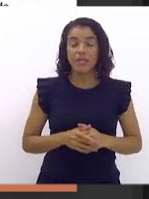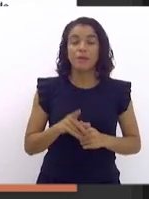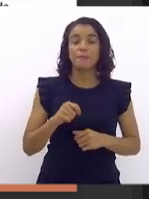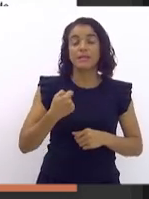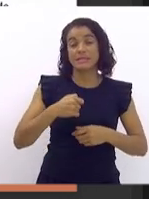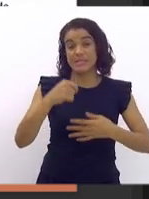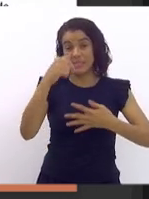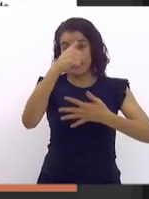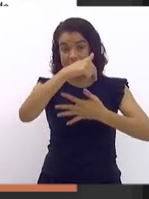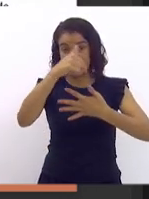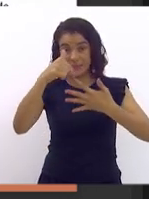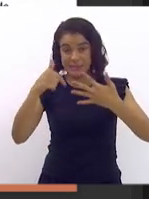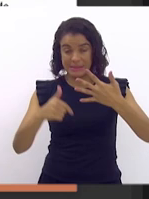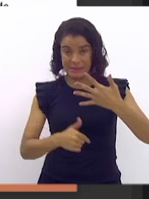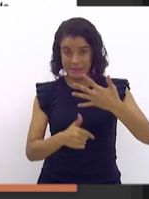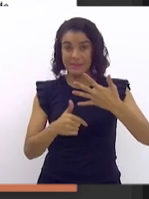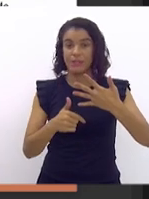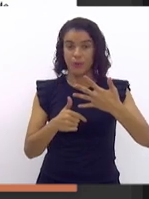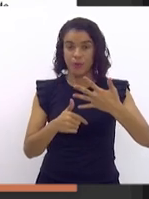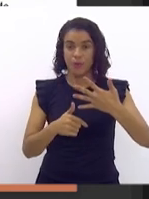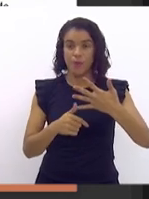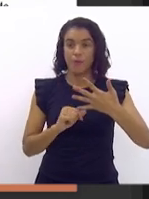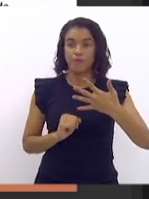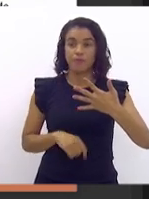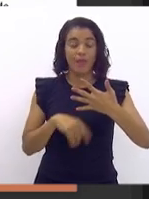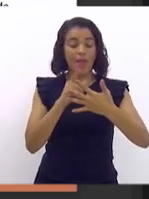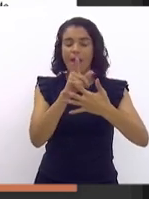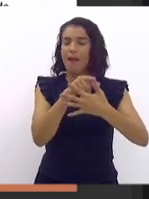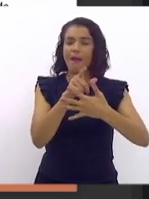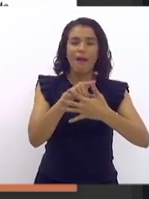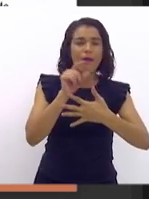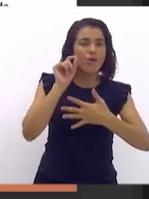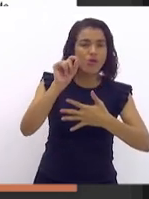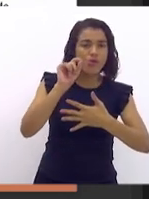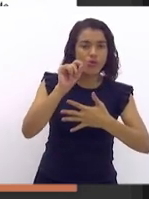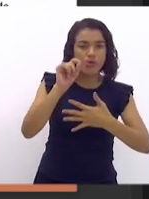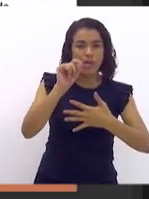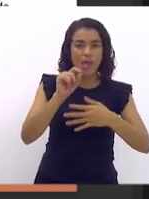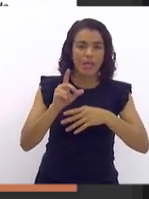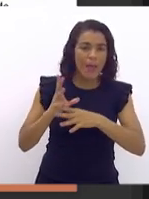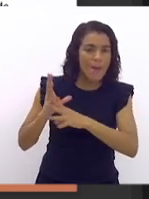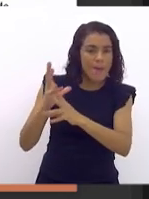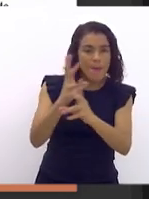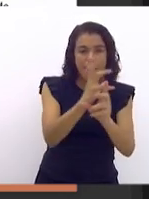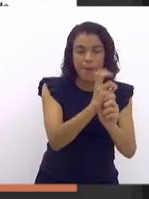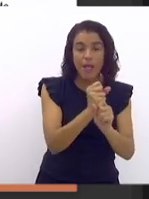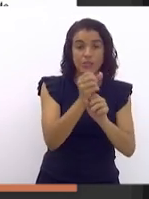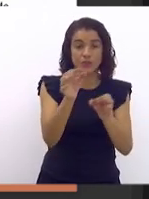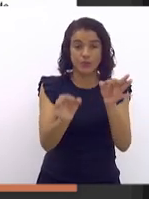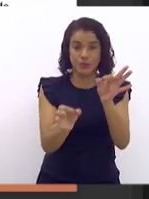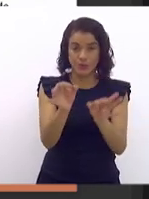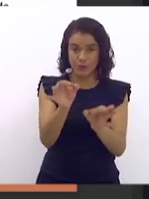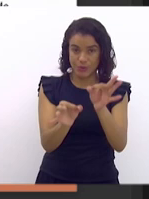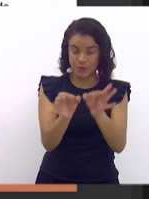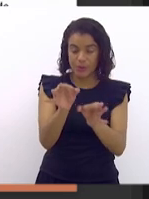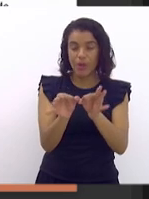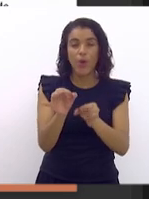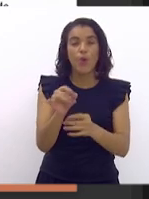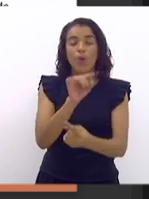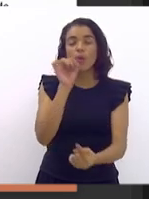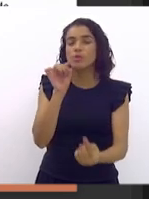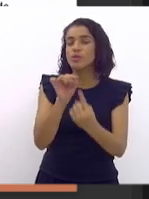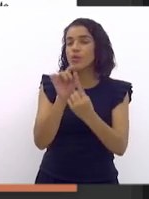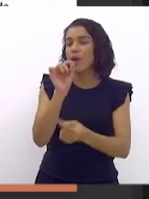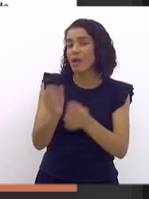por cinco fases, né? Foi distribuída em cinco fases. A primeira fase é o mapeamento jurídico. Então, a ideia é produzir um